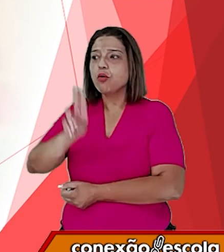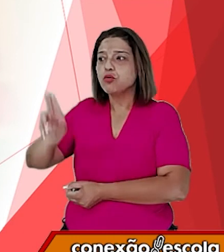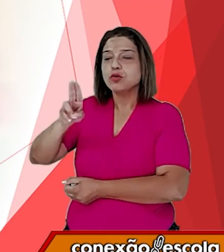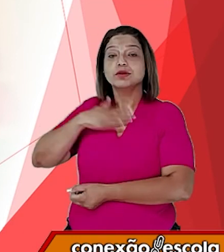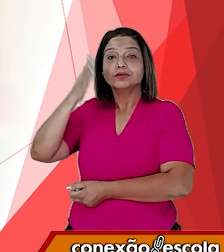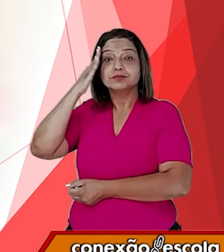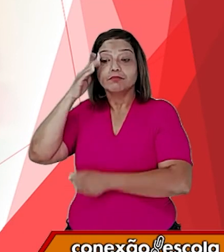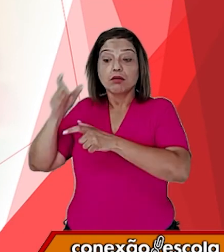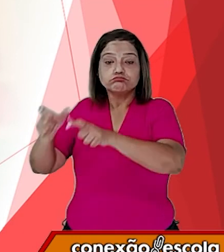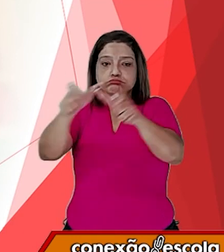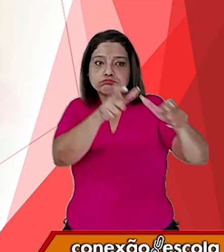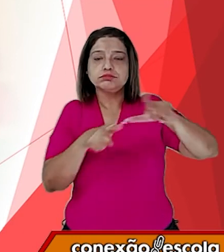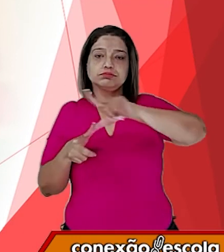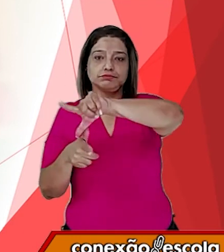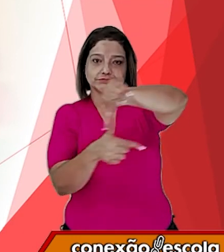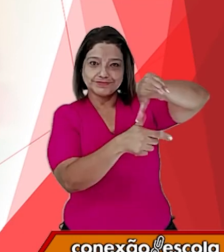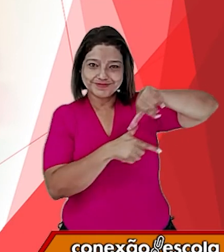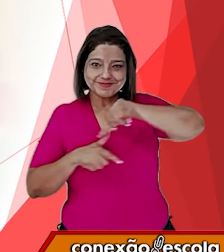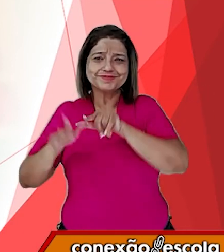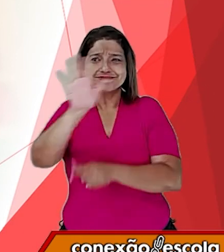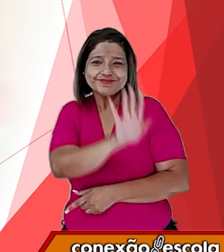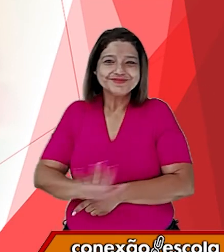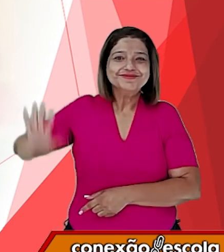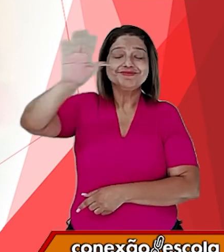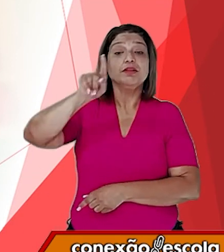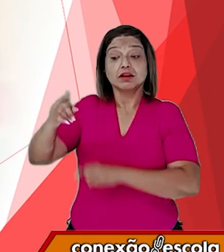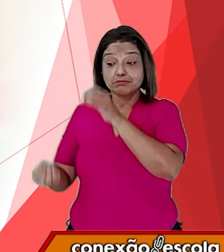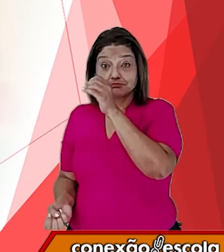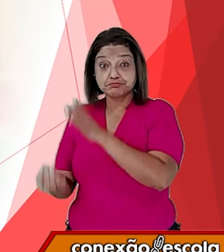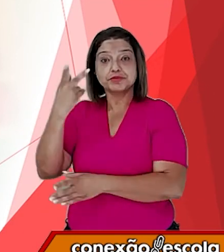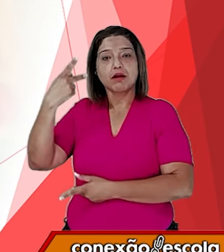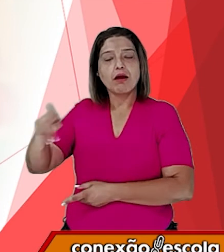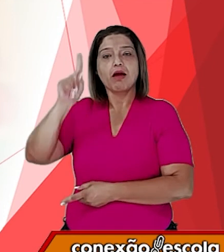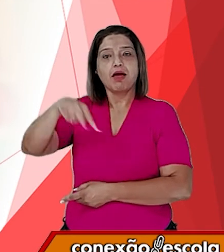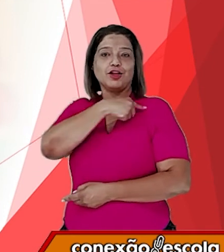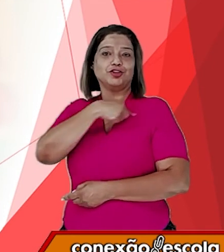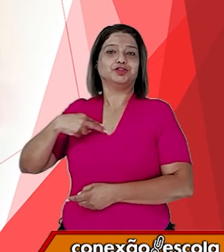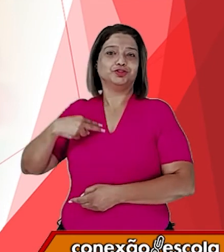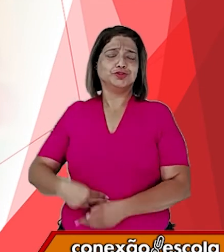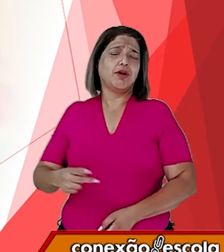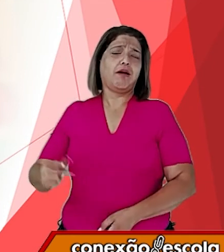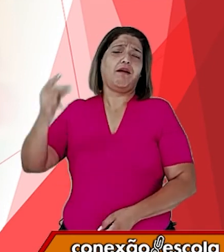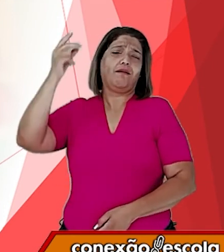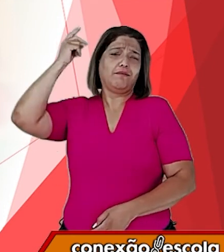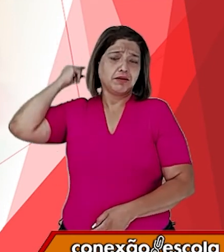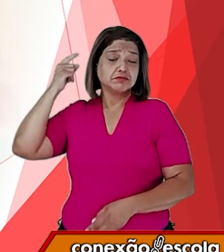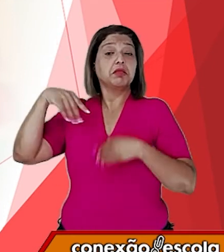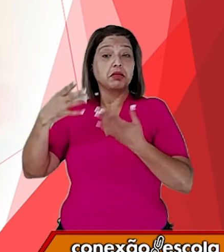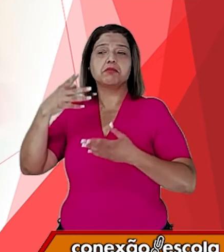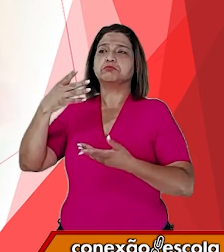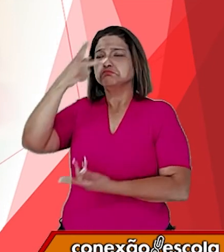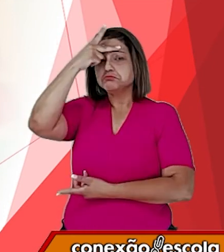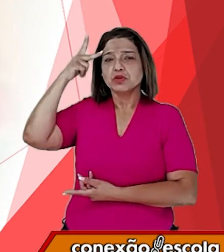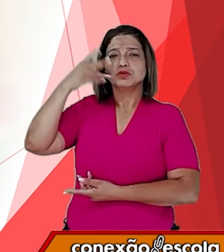orientação geográfica. E ela foi inventada pelos chineses antigos. e popularizada pelos árabes por